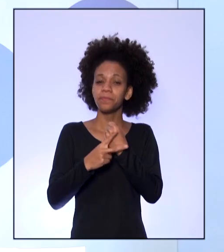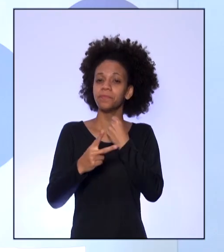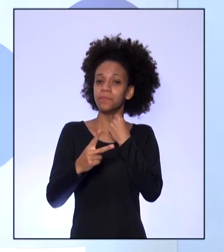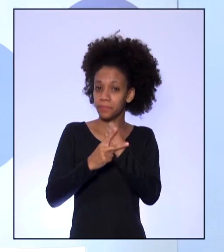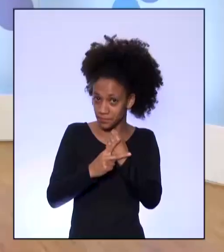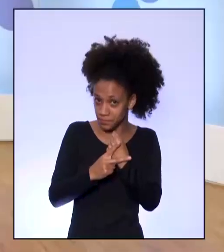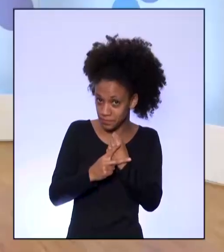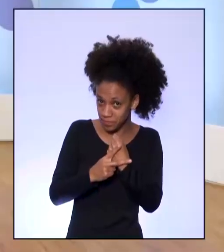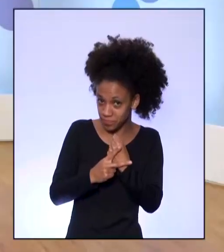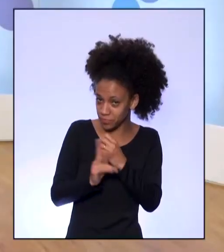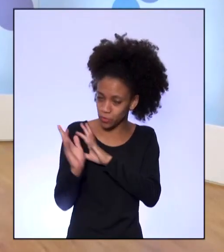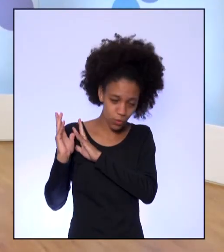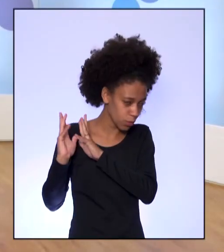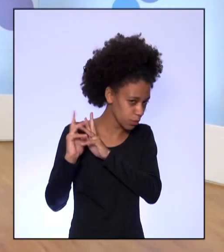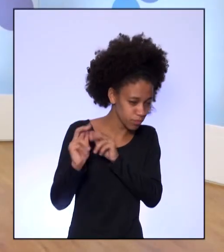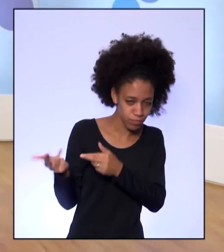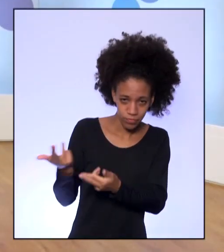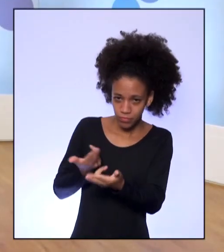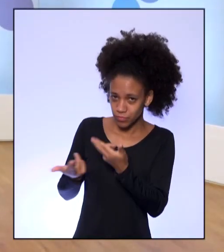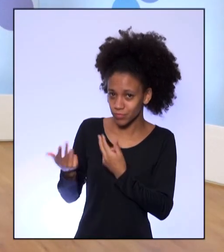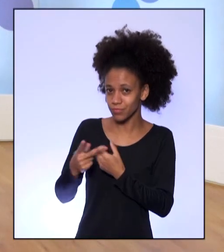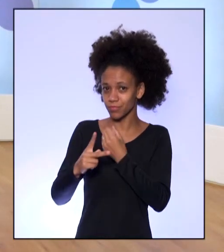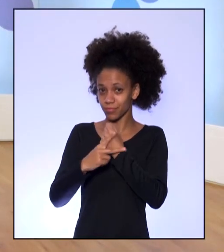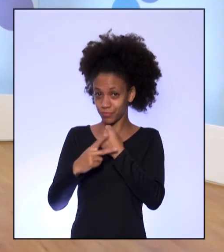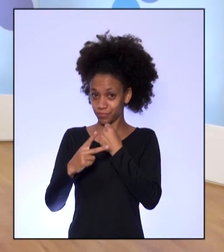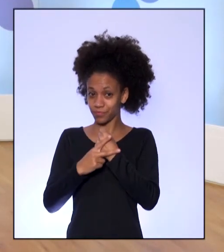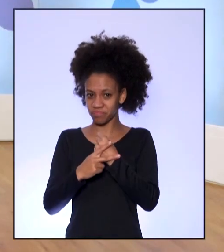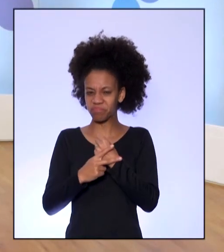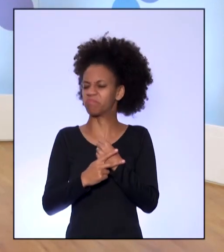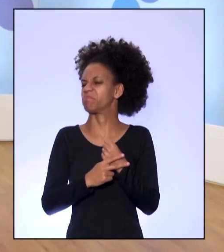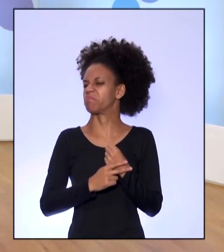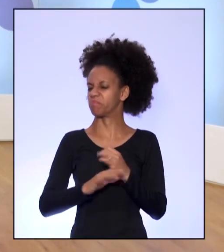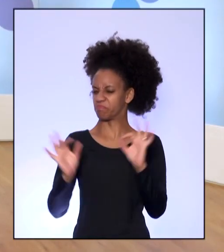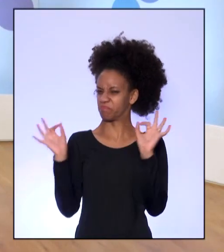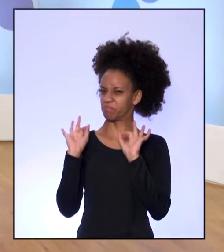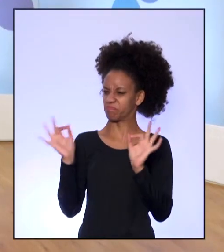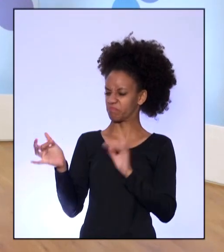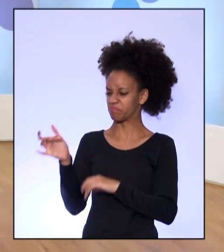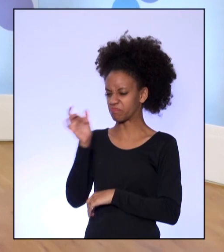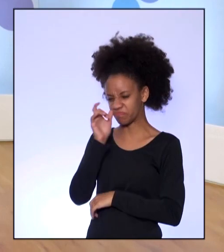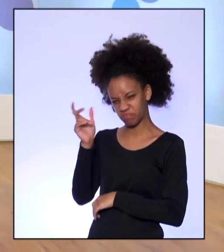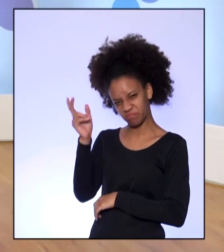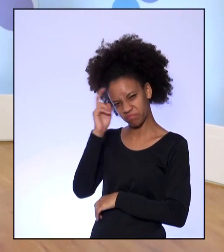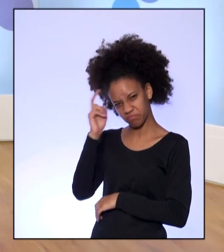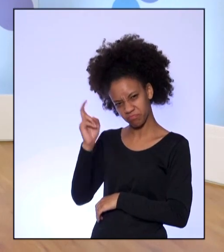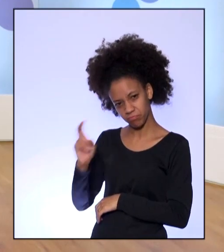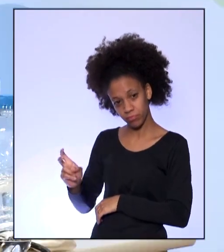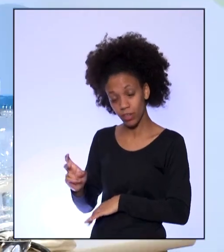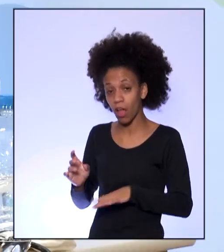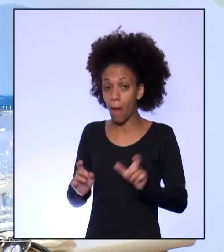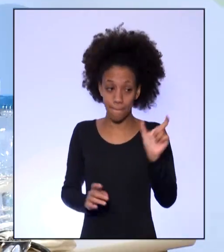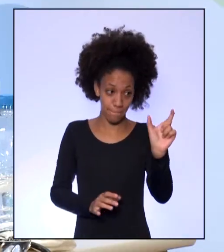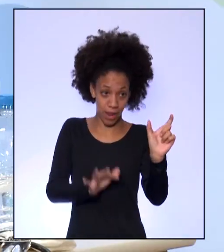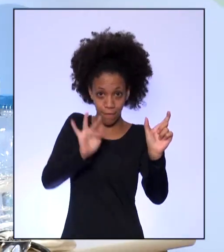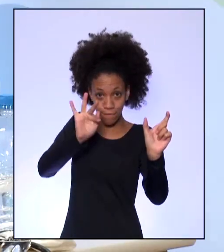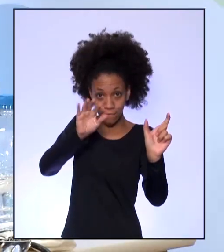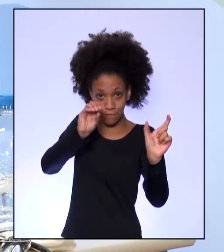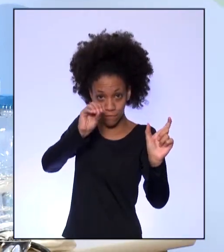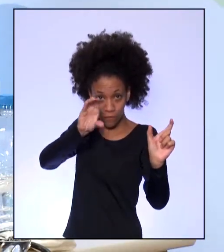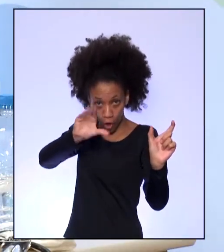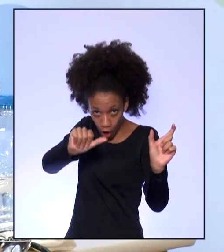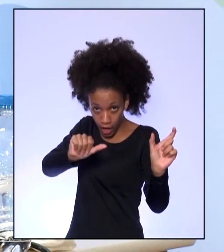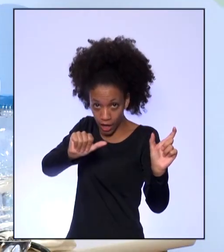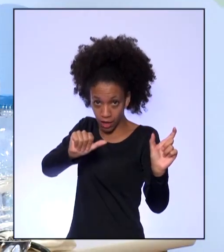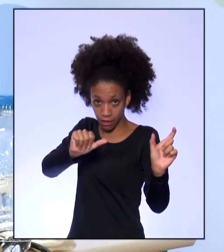Ótimo. Verbo. A maioria respondendo verbo. Ótimo, alunos muito espertos. Foca naquele texto, sim,